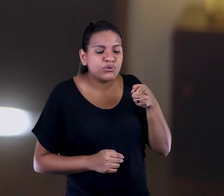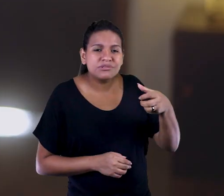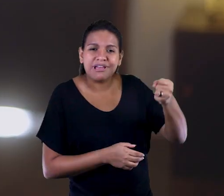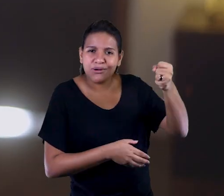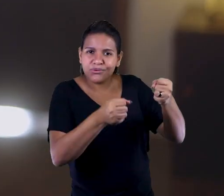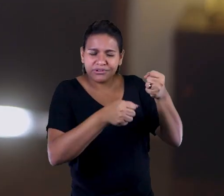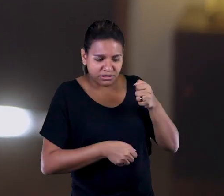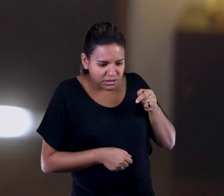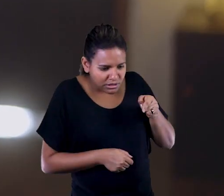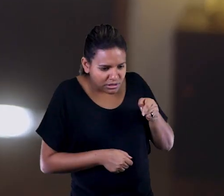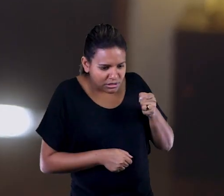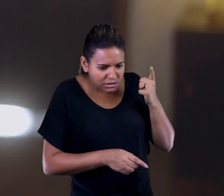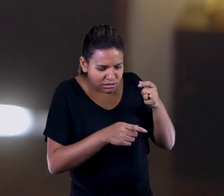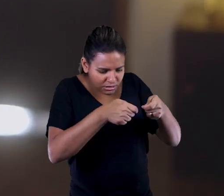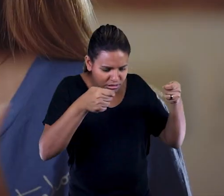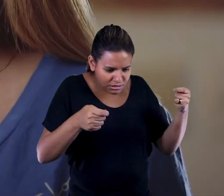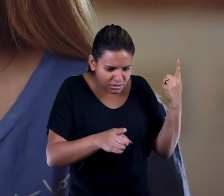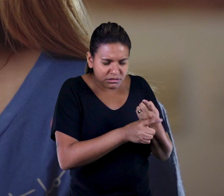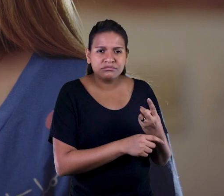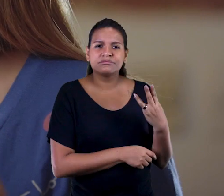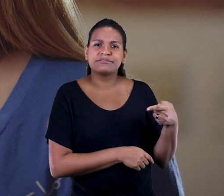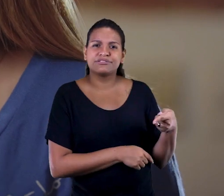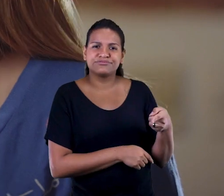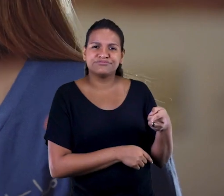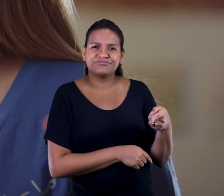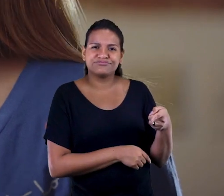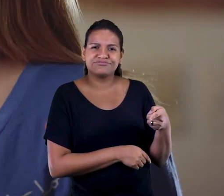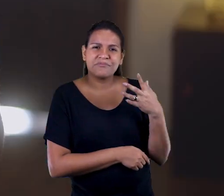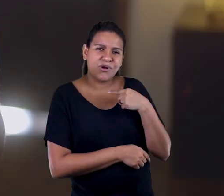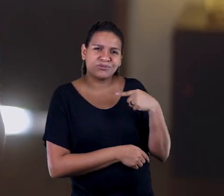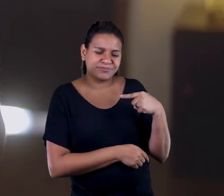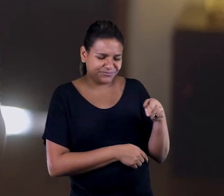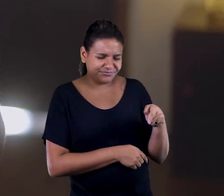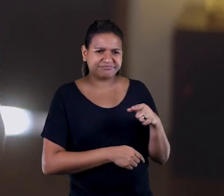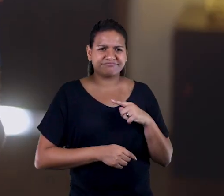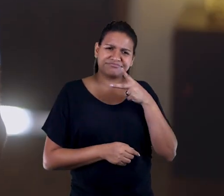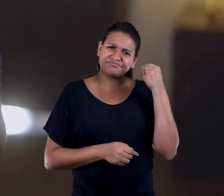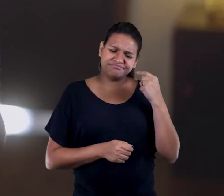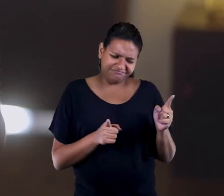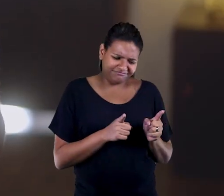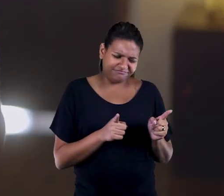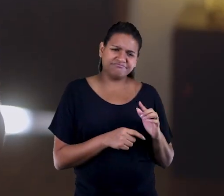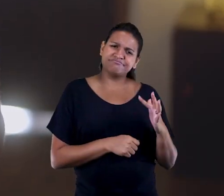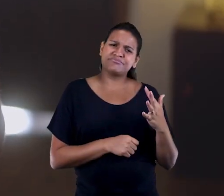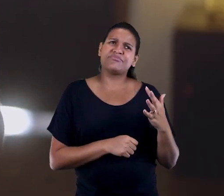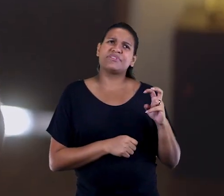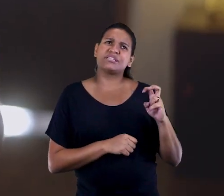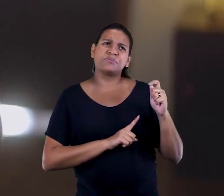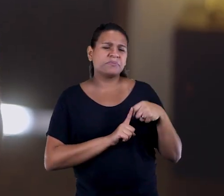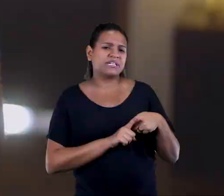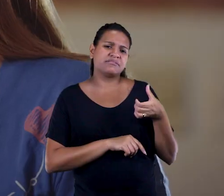mortos. Eles estavam todos embrulhados em jornal, a grande maioria gatinhos mais ou menos desse tamanho, ou seja, uns 5,